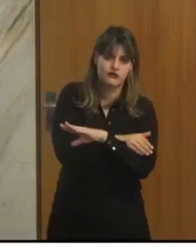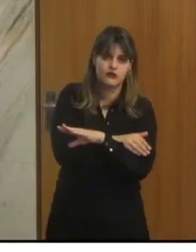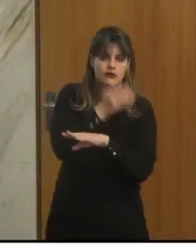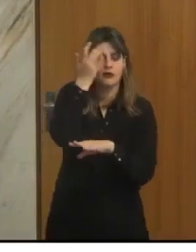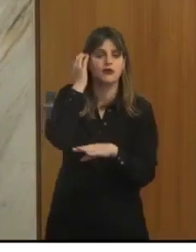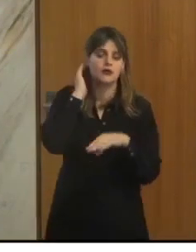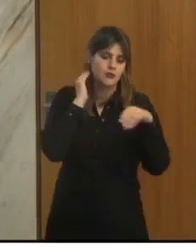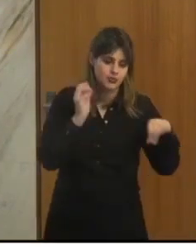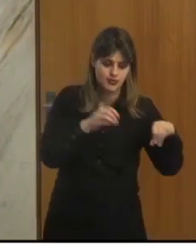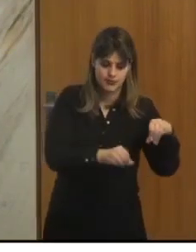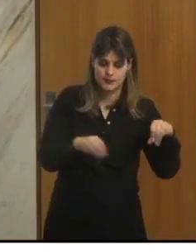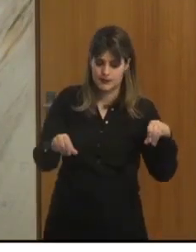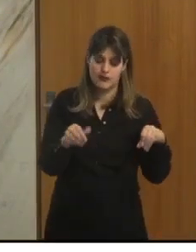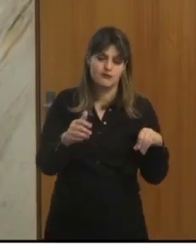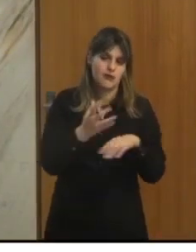português, Portugal.